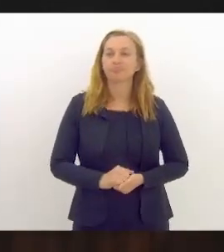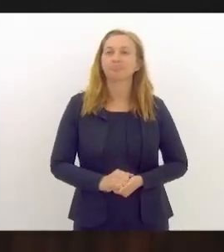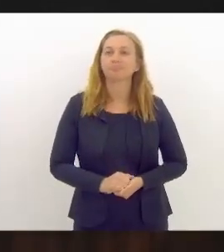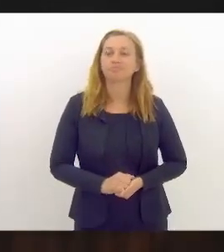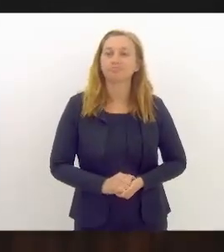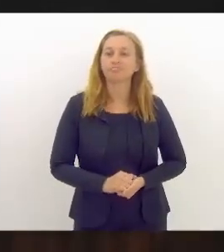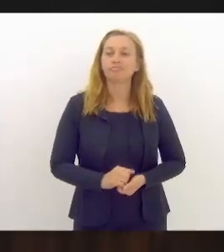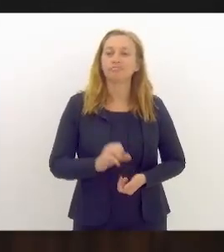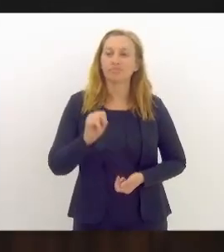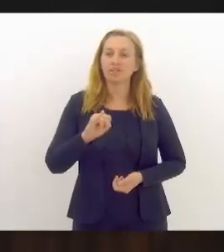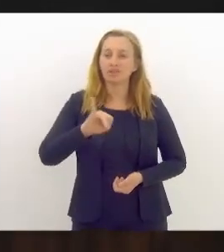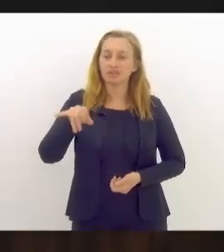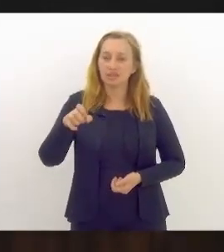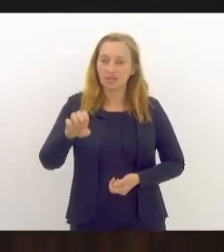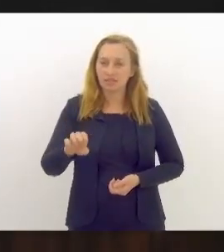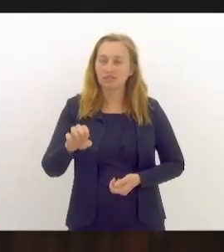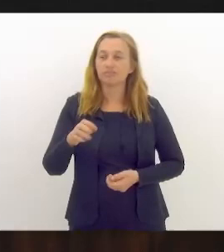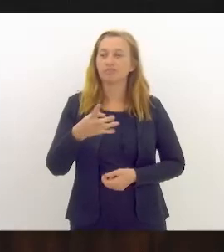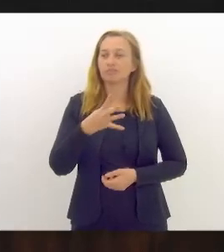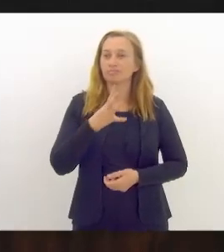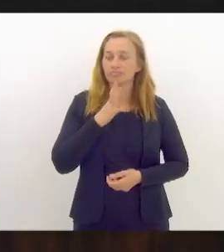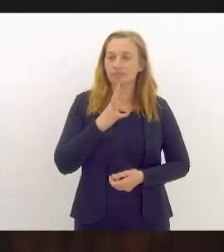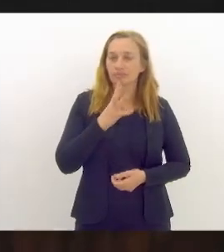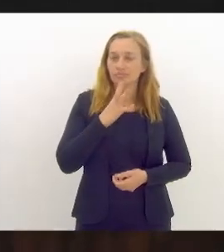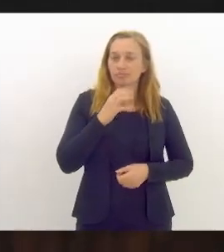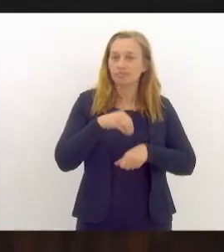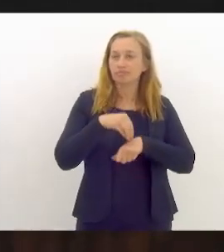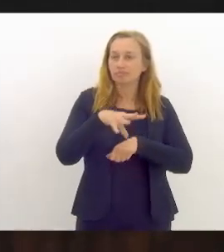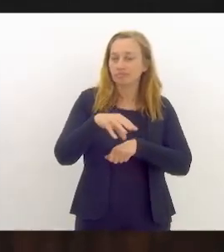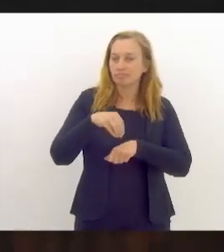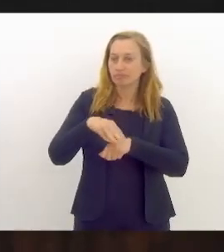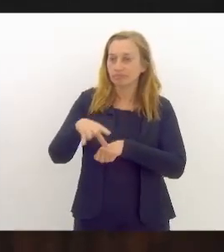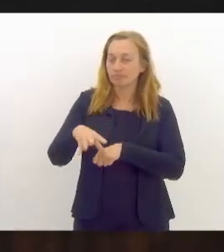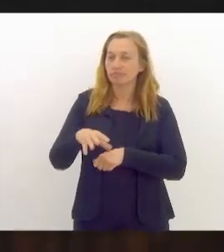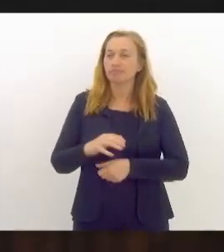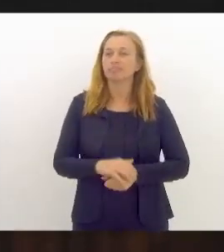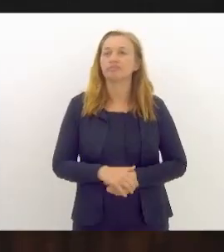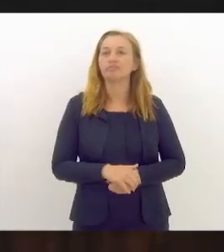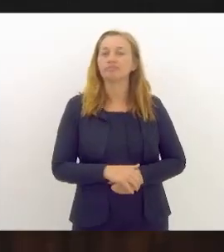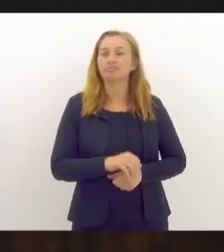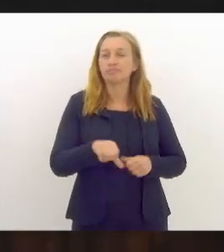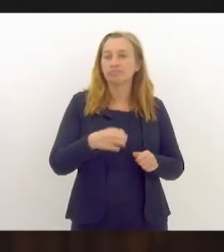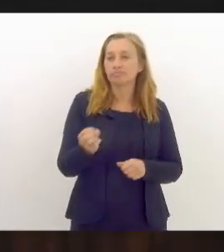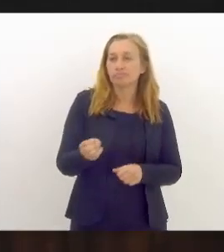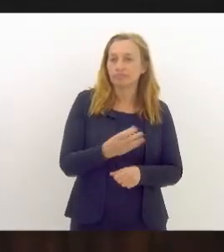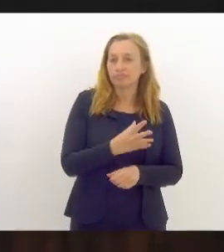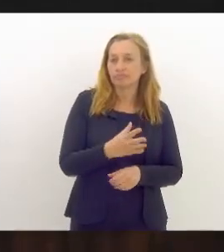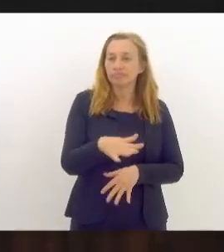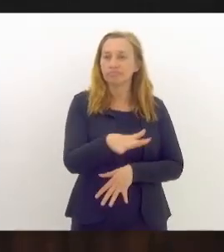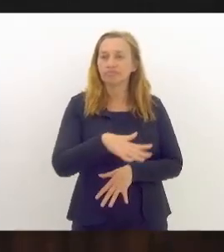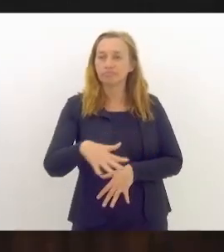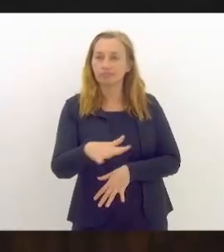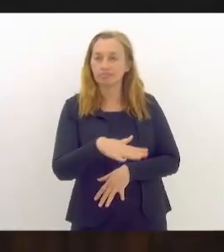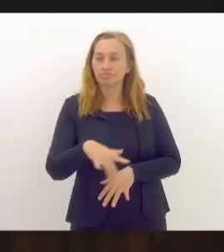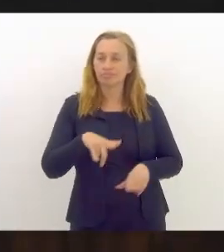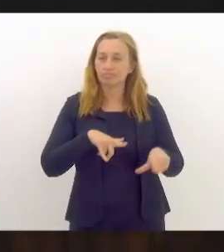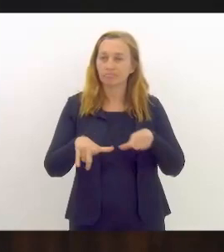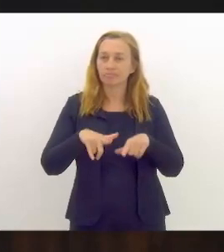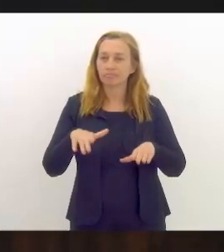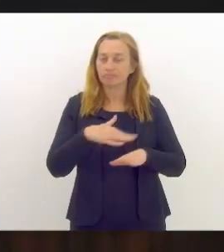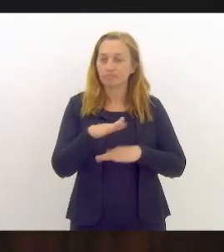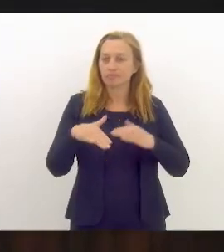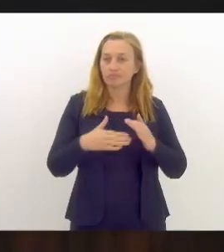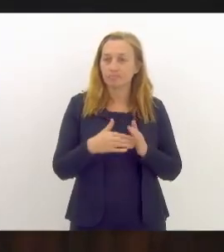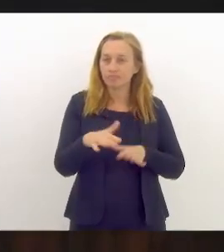a Sérgio é reconhecida como indicador de tendências inovadoras no setor em toda